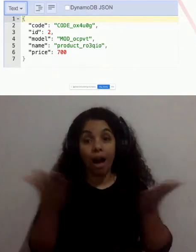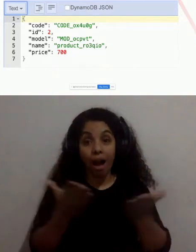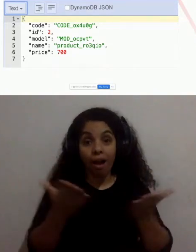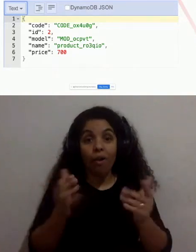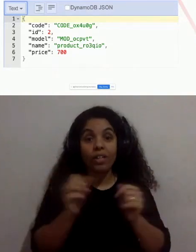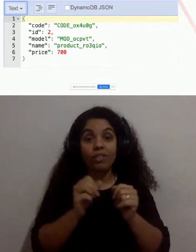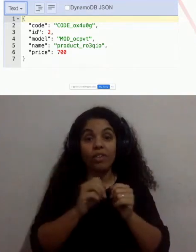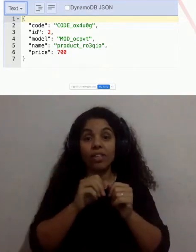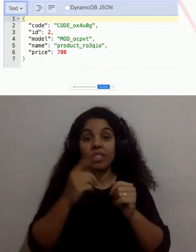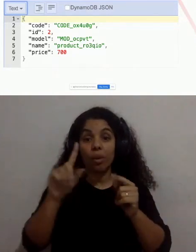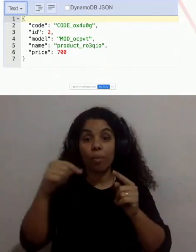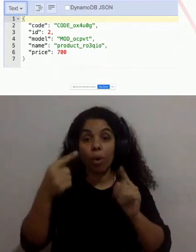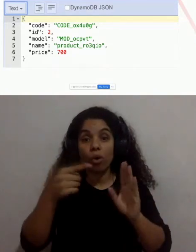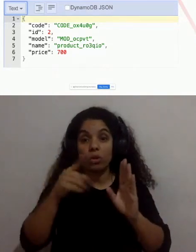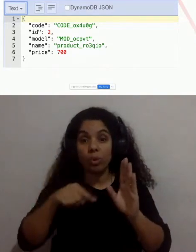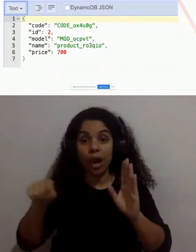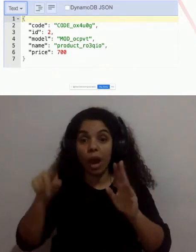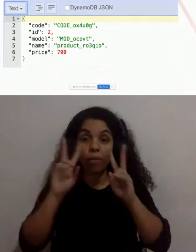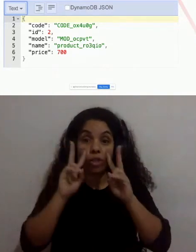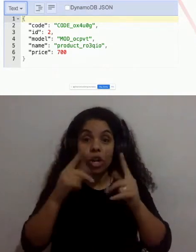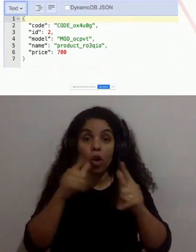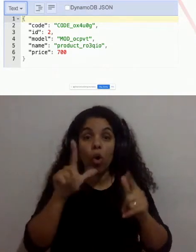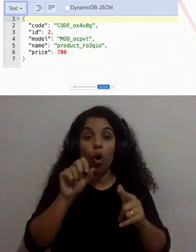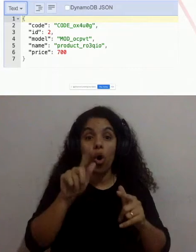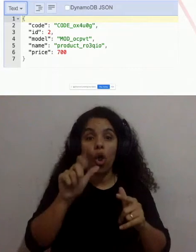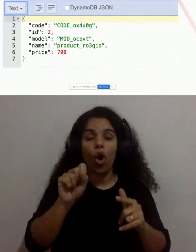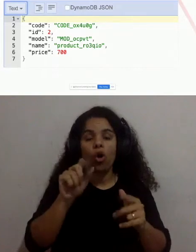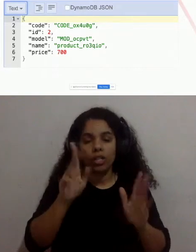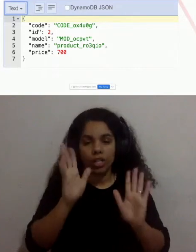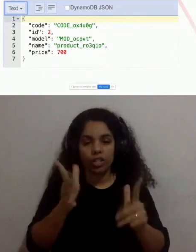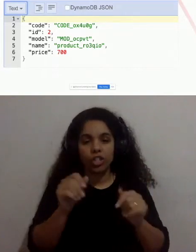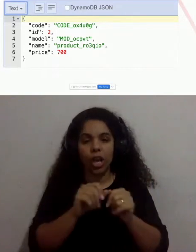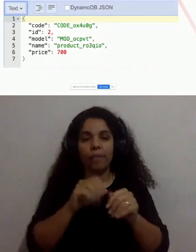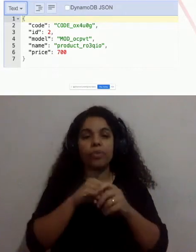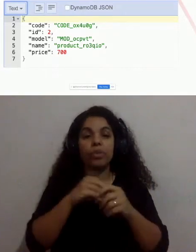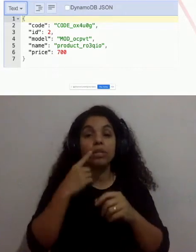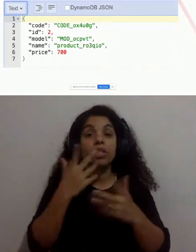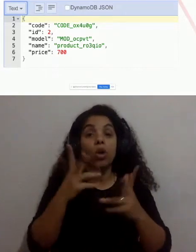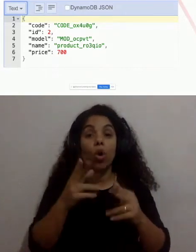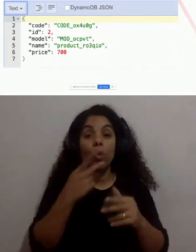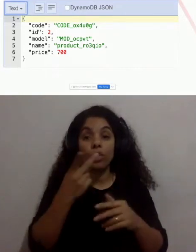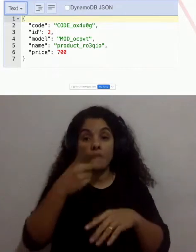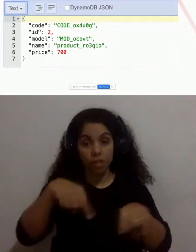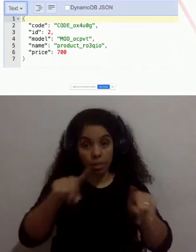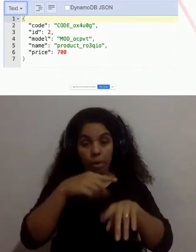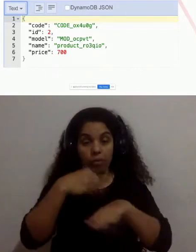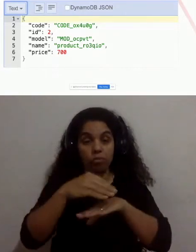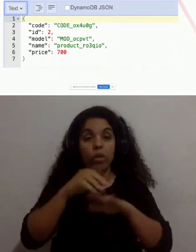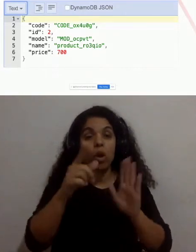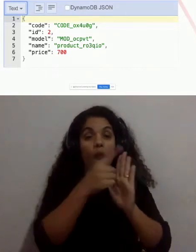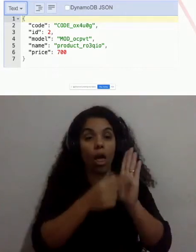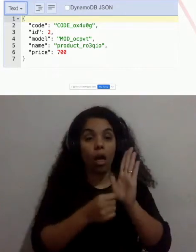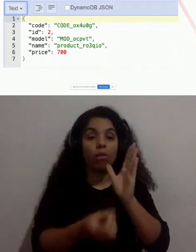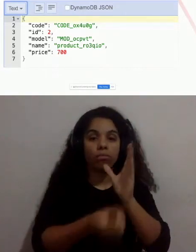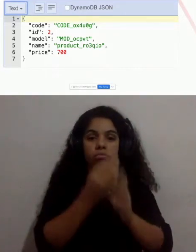vai fazer esse caminho aqui. E também já olhamos alguns logs no CloudWatch, certo? Então, como eu disse para vocês, o Lambda